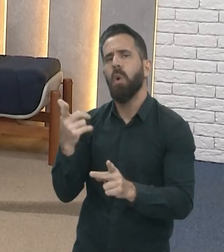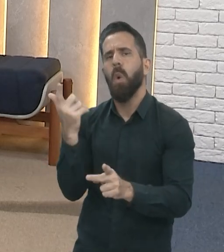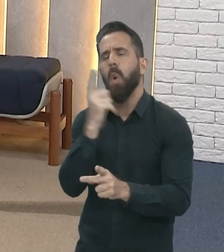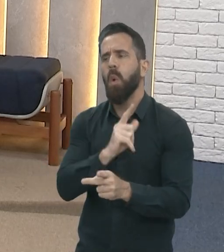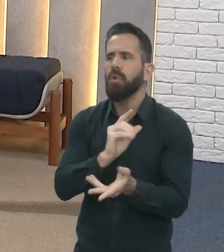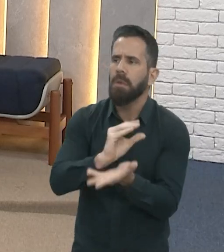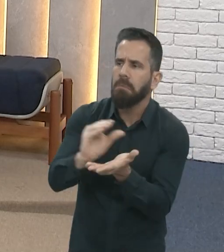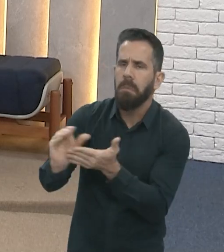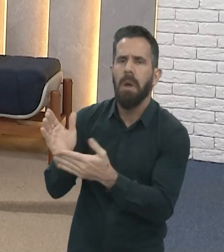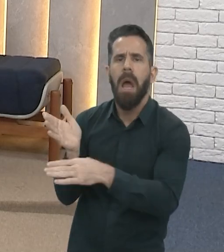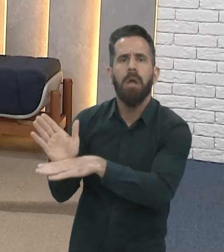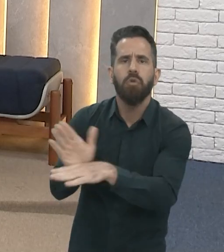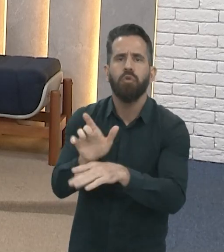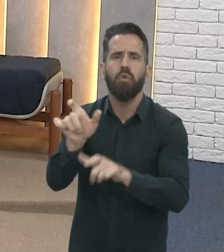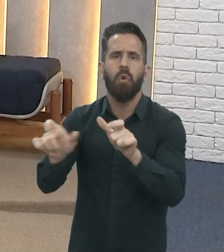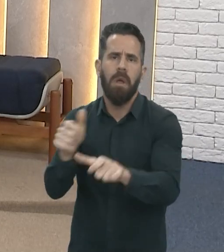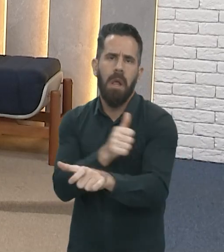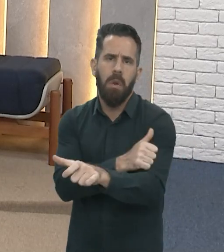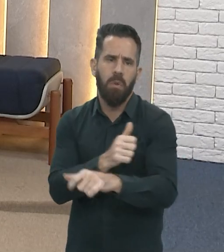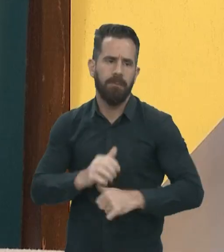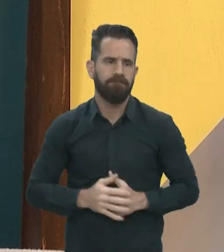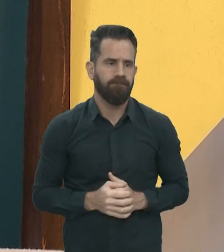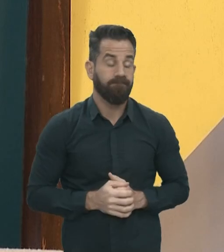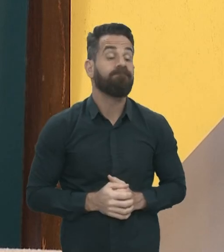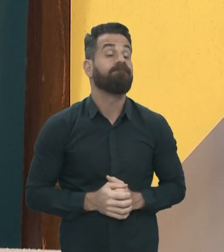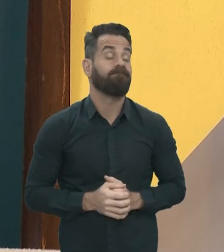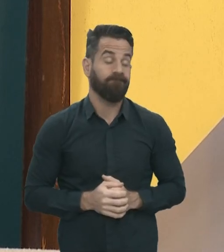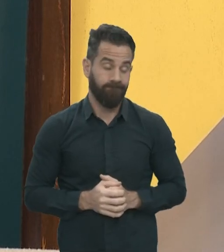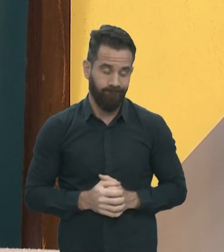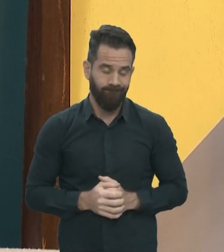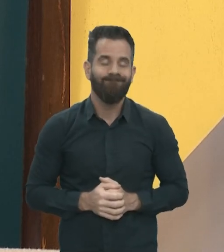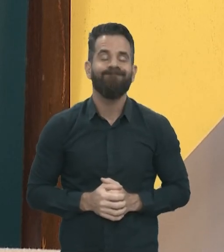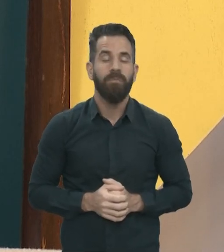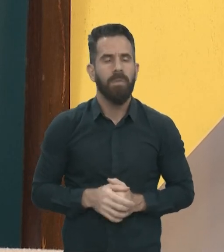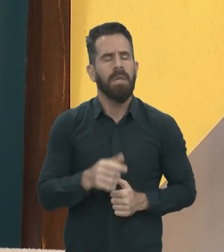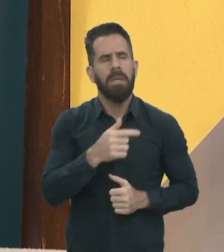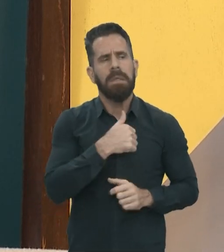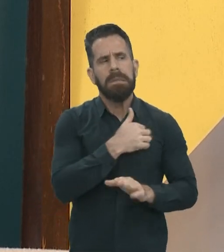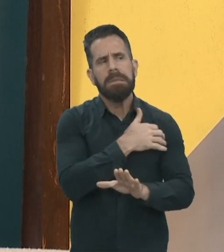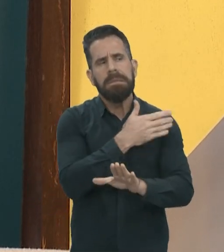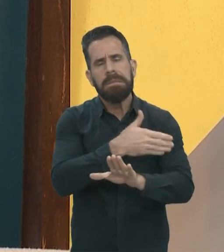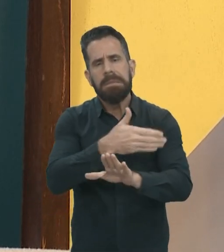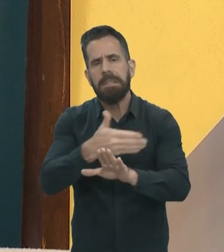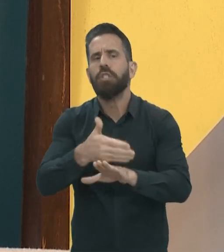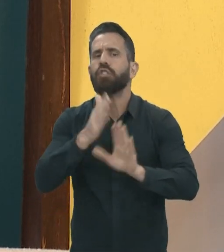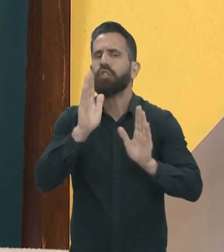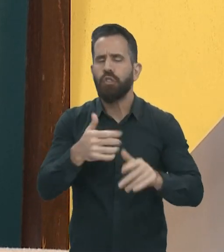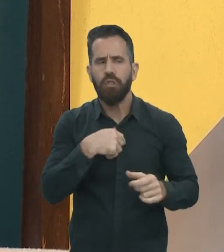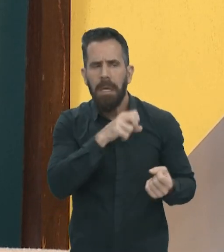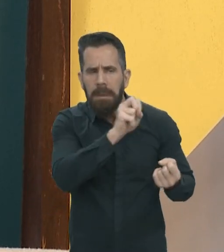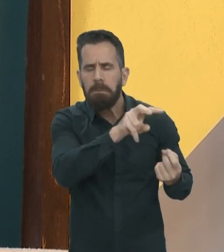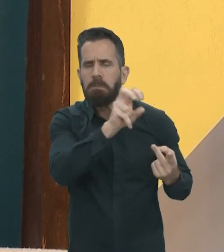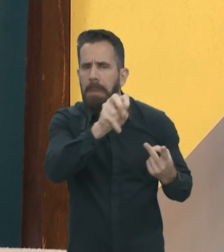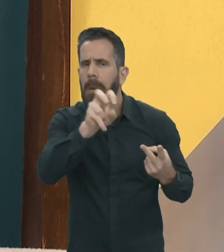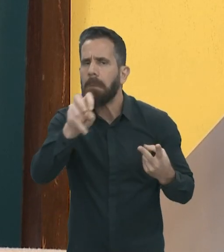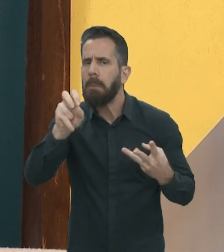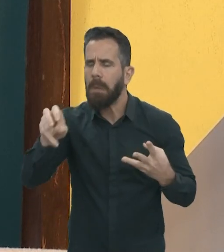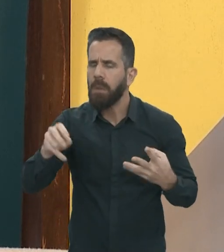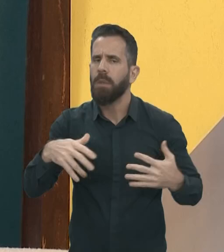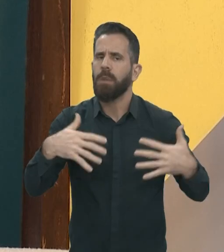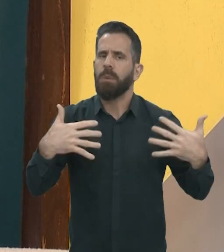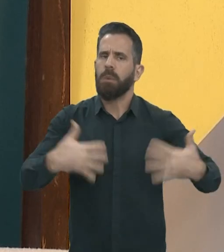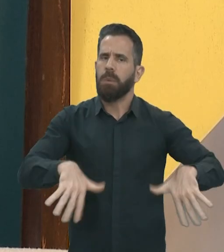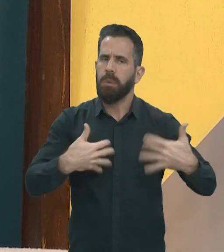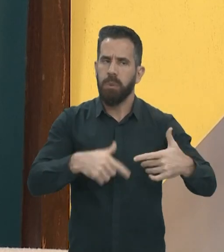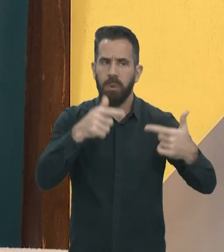Eliomar, já na nossa caminhada, que esse é um tema que aparece muito em diferentes locais. Então, nós estamos falando de uma ideia que é um sistema voltado